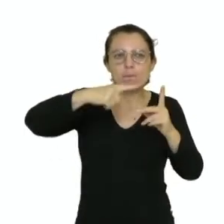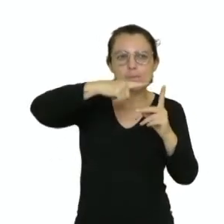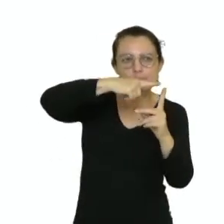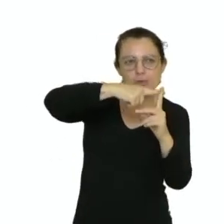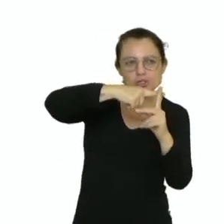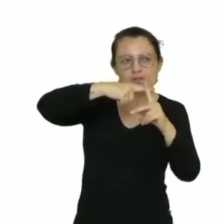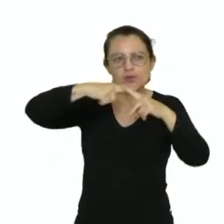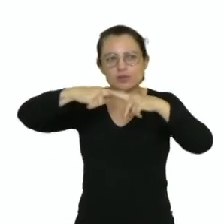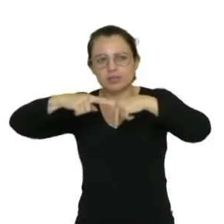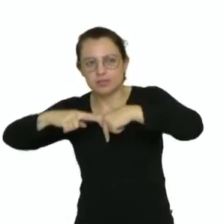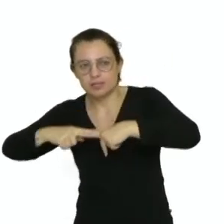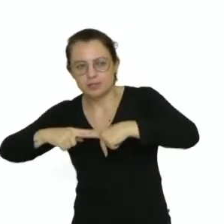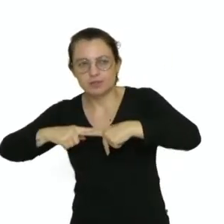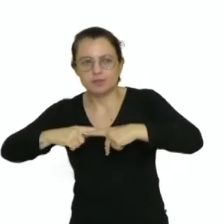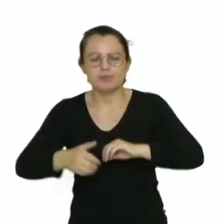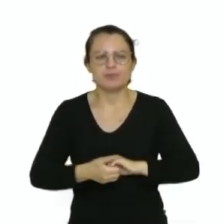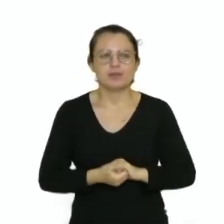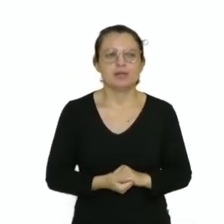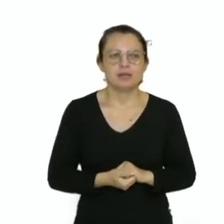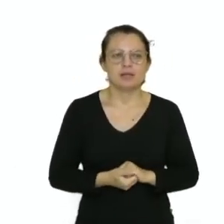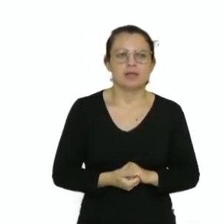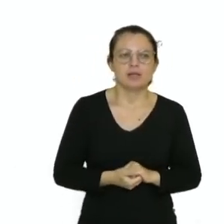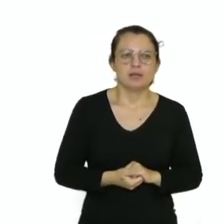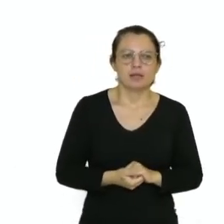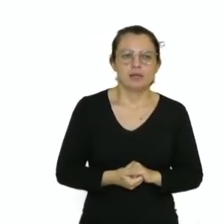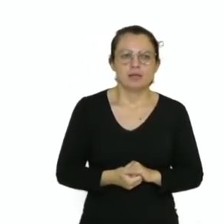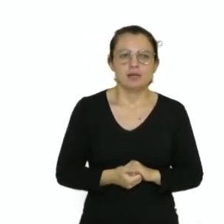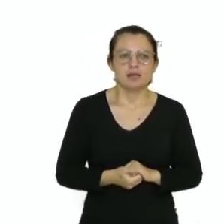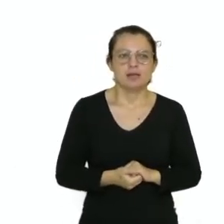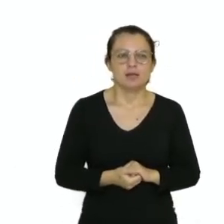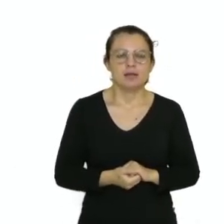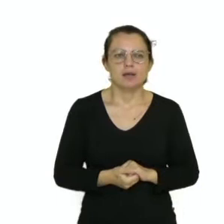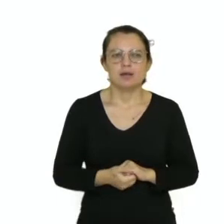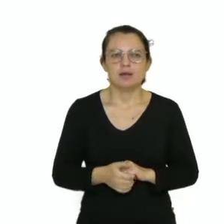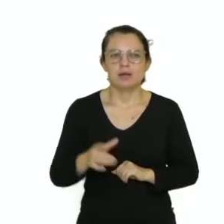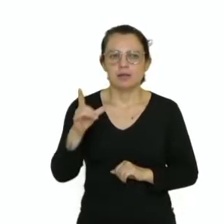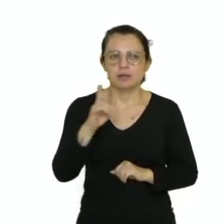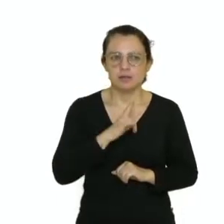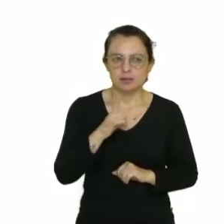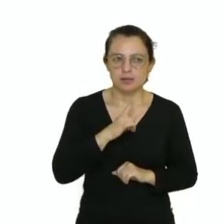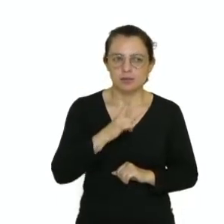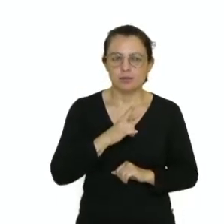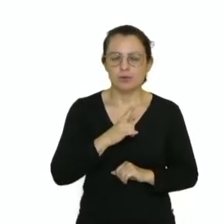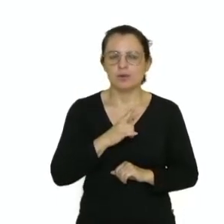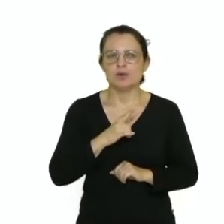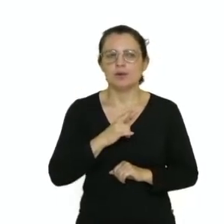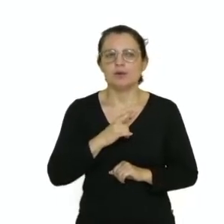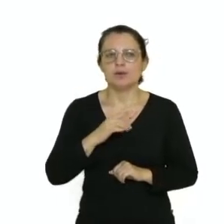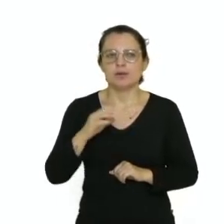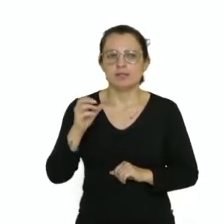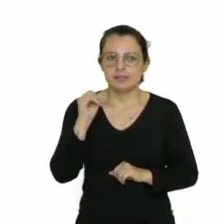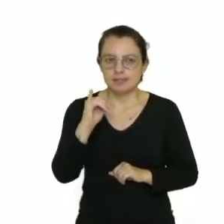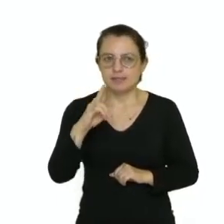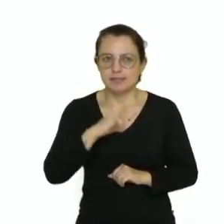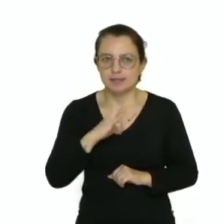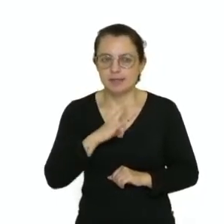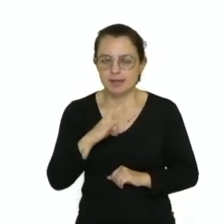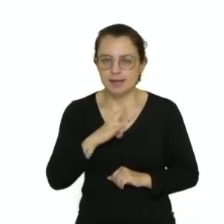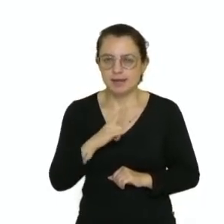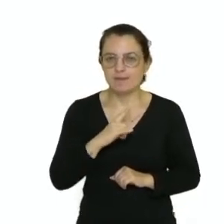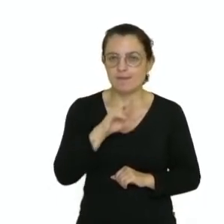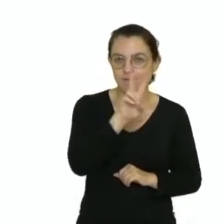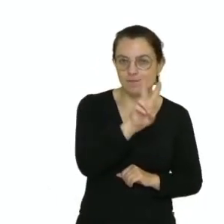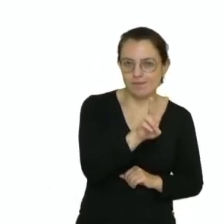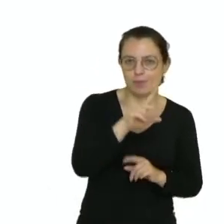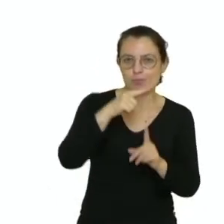neste caso também vai ser positivo ou seja a seleção positiva com velocidade positiva representa o movimento acelerado aumento de velocidade e